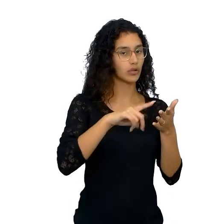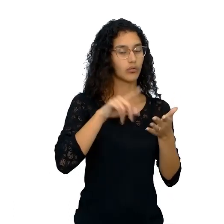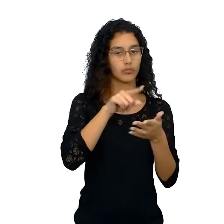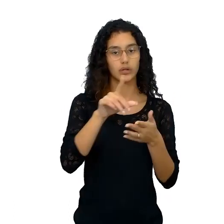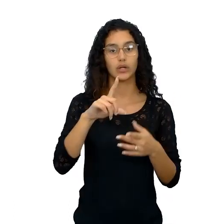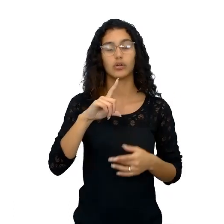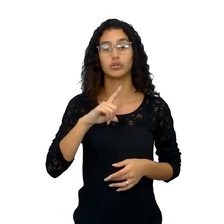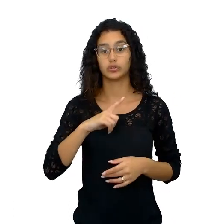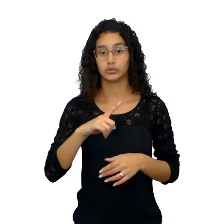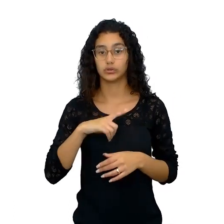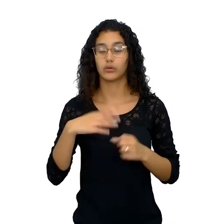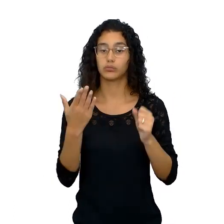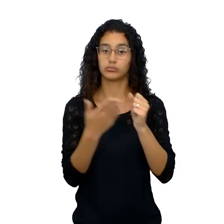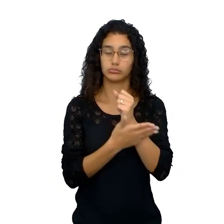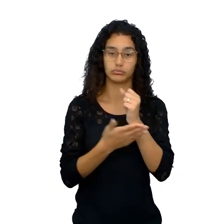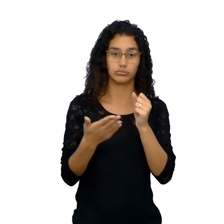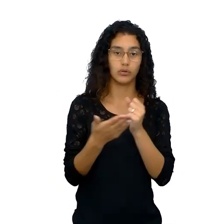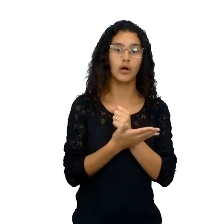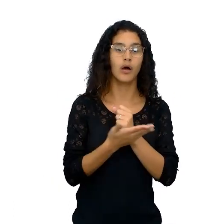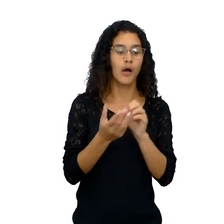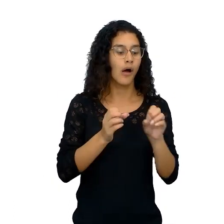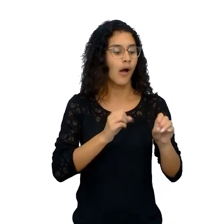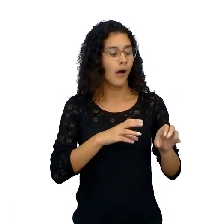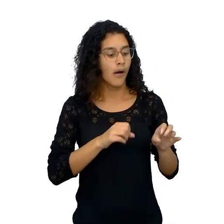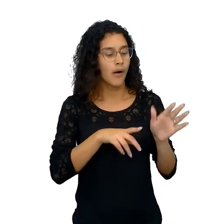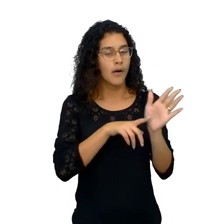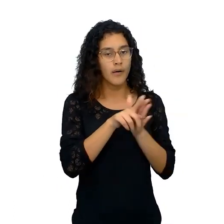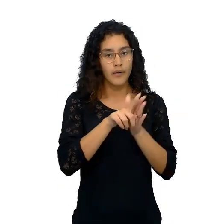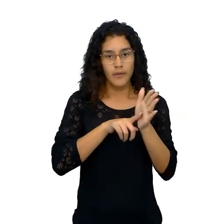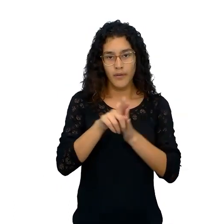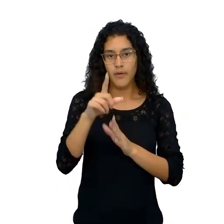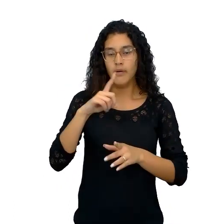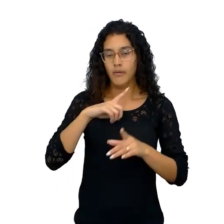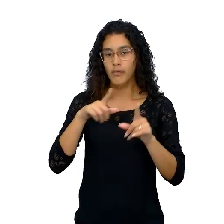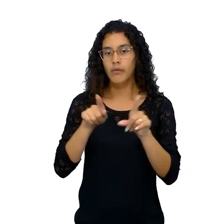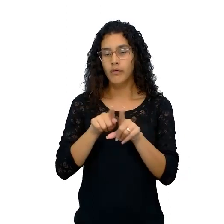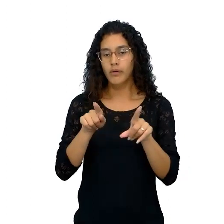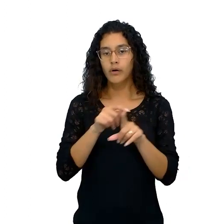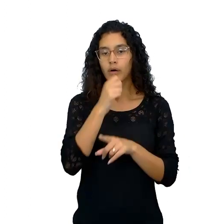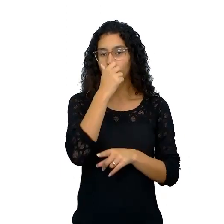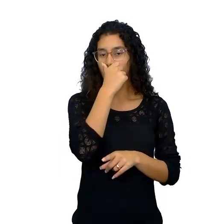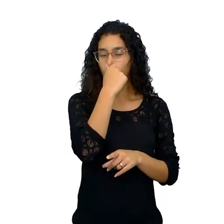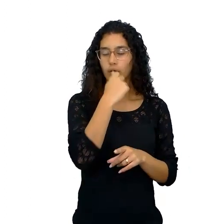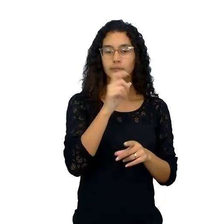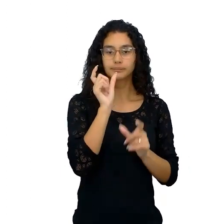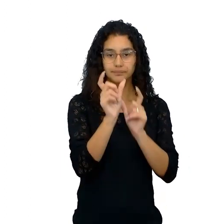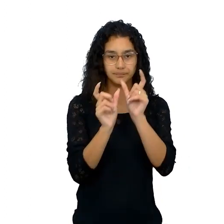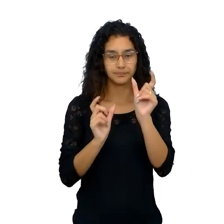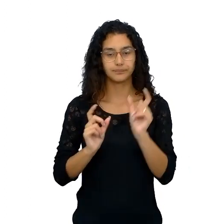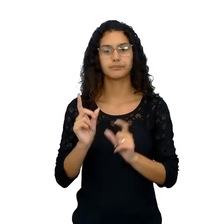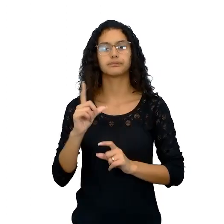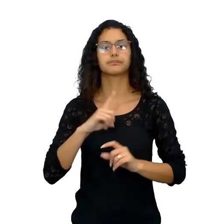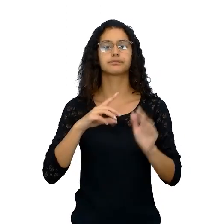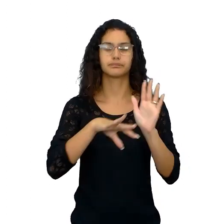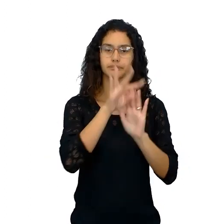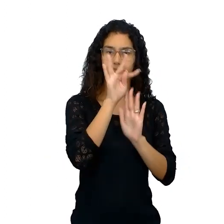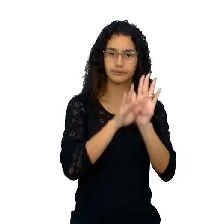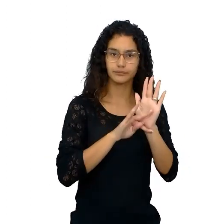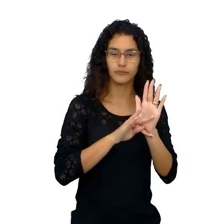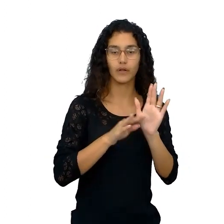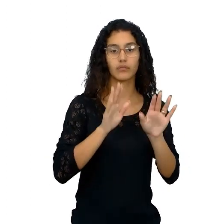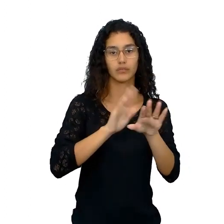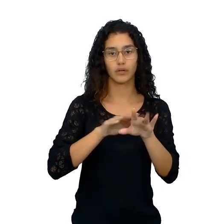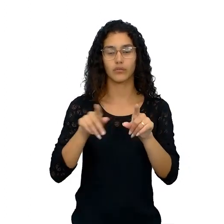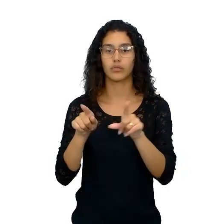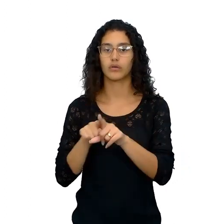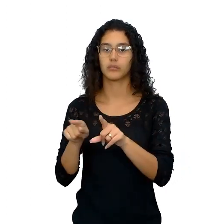vocês tinham com base aí no que era ensino por investigação. Tenha essas palavras ou esse texto que vocês